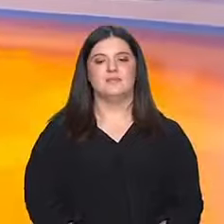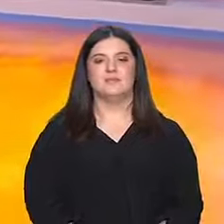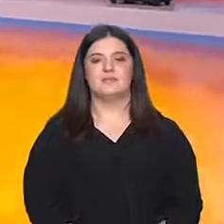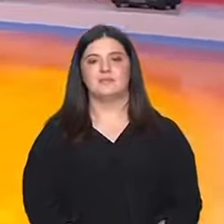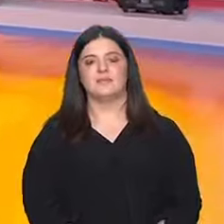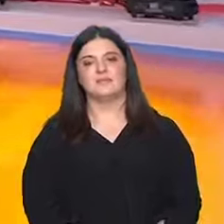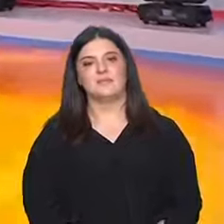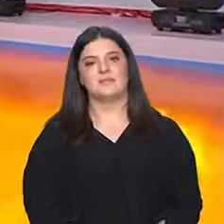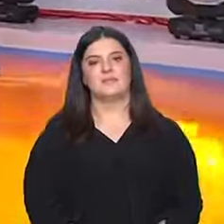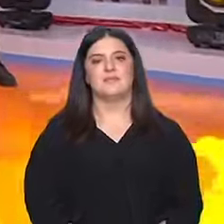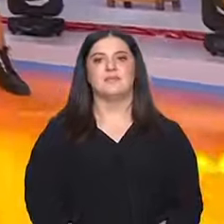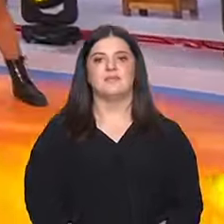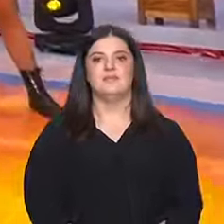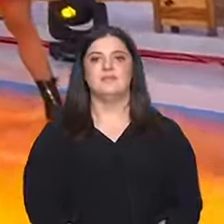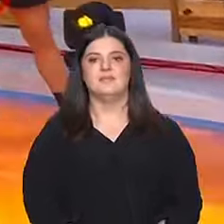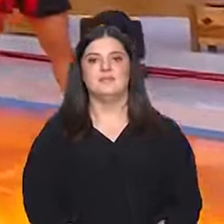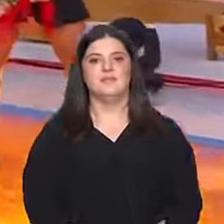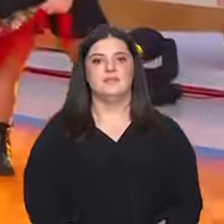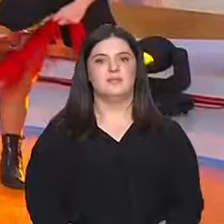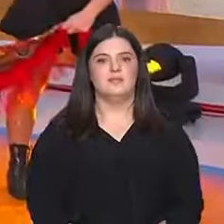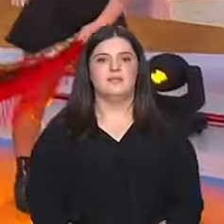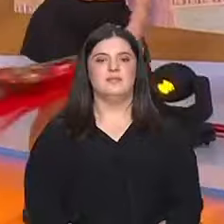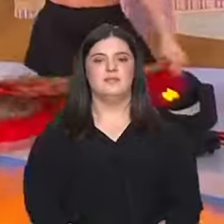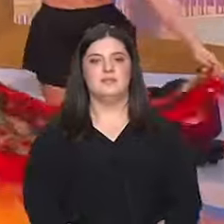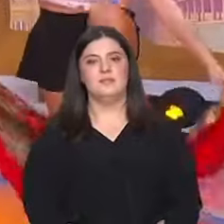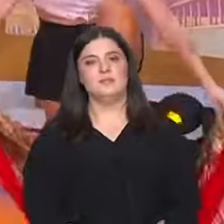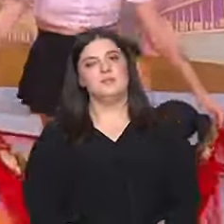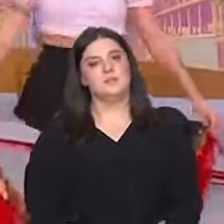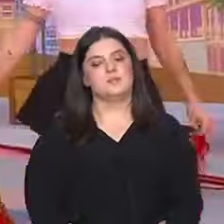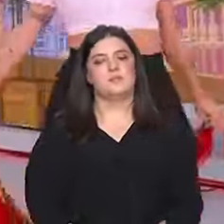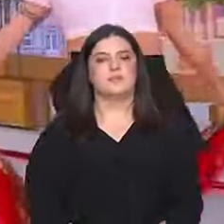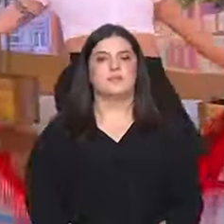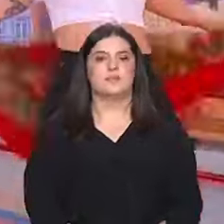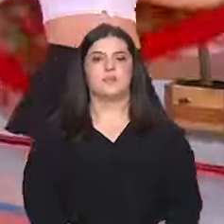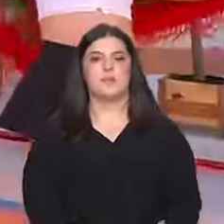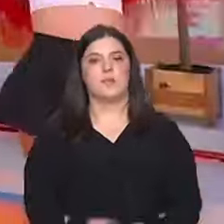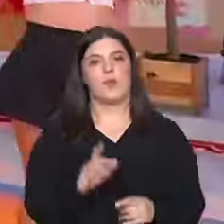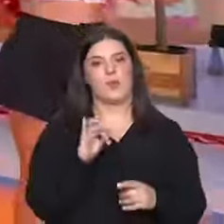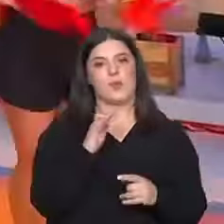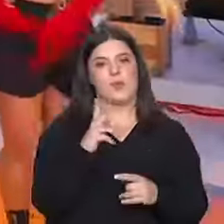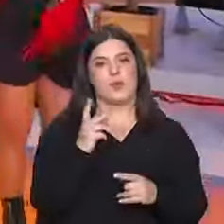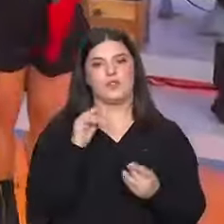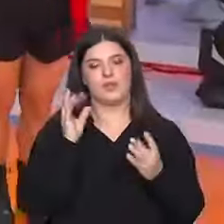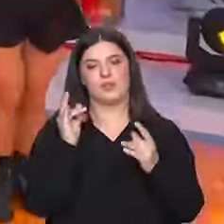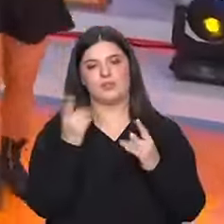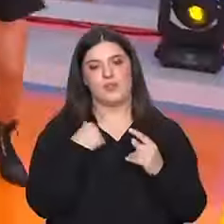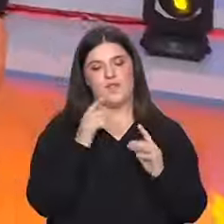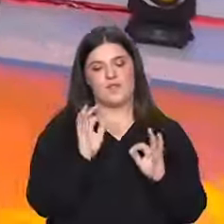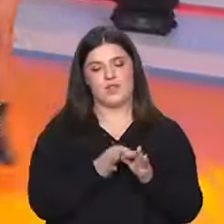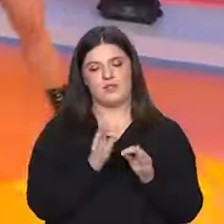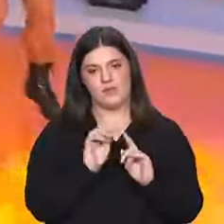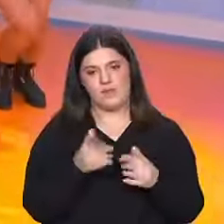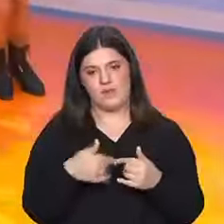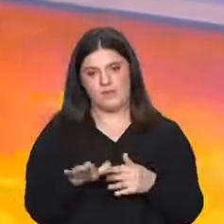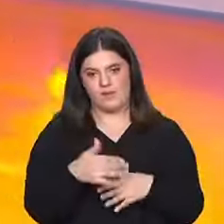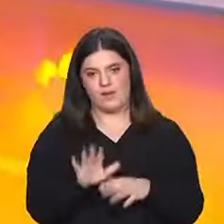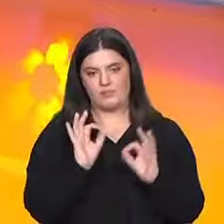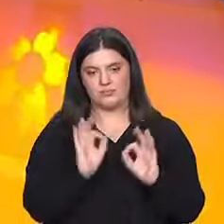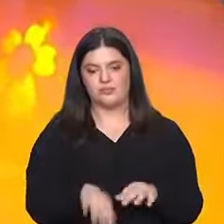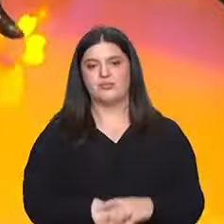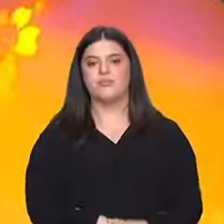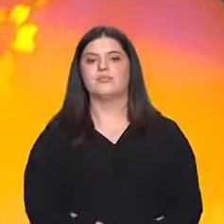É o do Luizinho. E a festa vai começar.